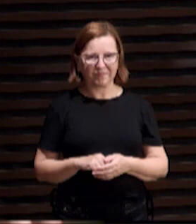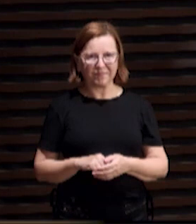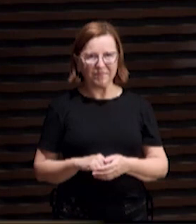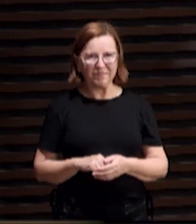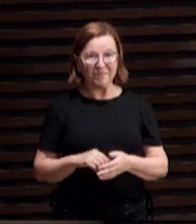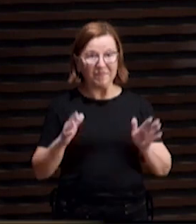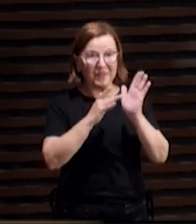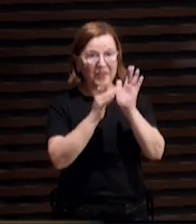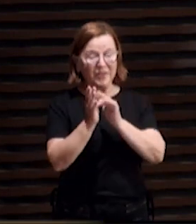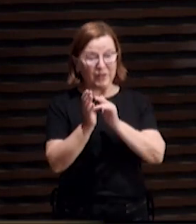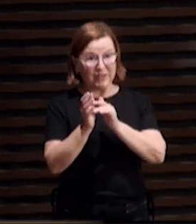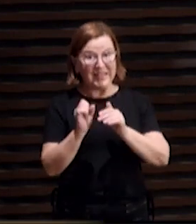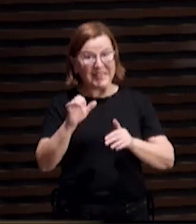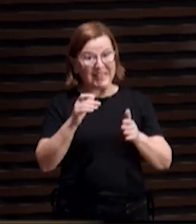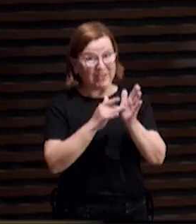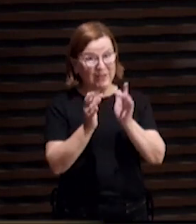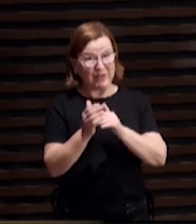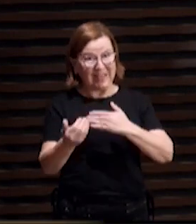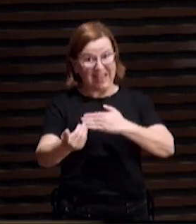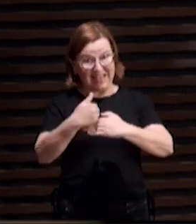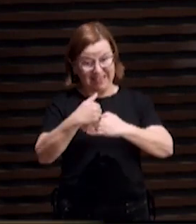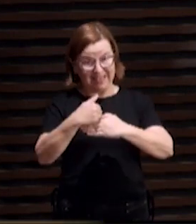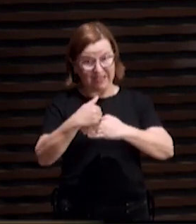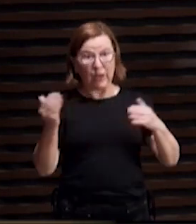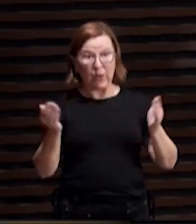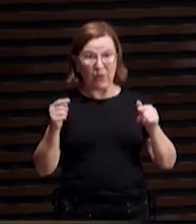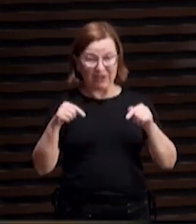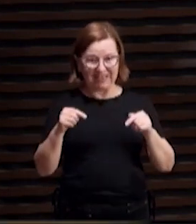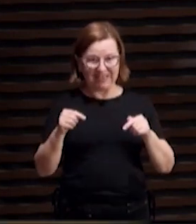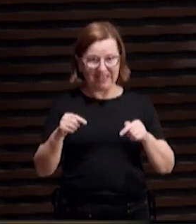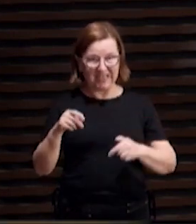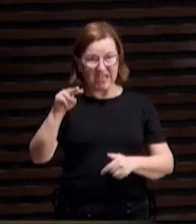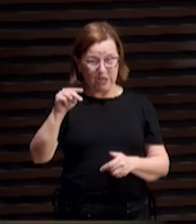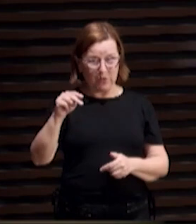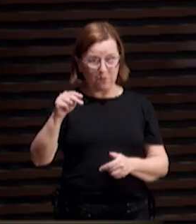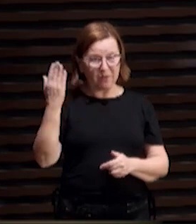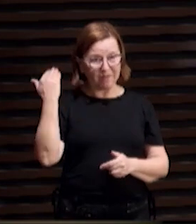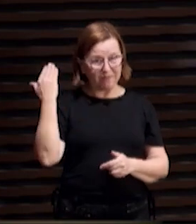Se Jesus entrasse hoje aqui nessa igreja fisicamente, como ele andava no seu tempo,